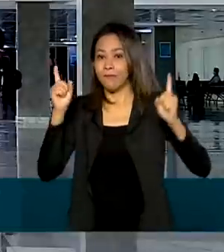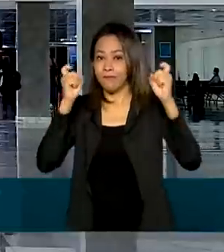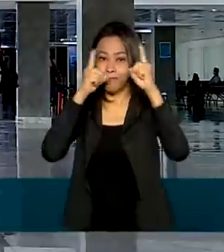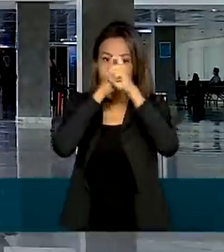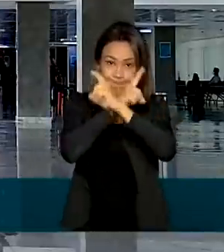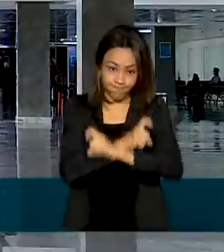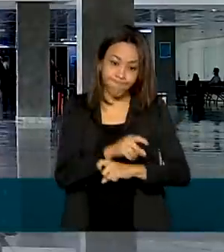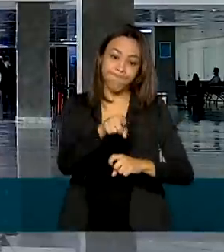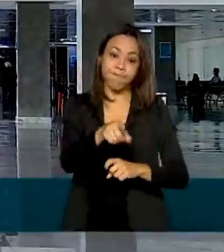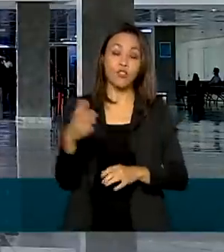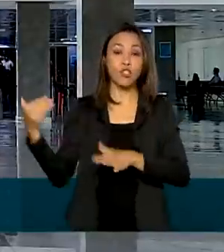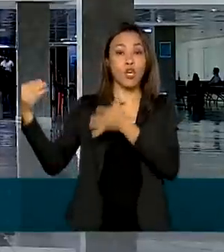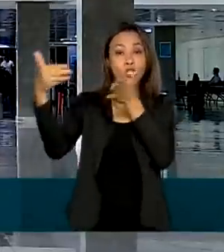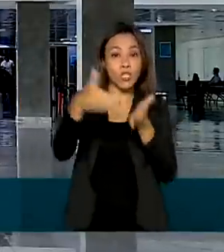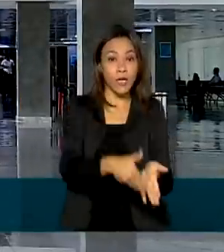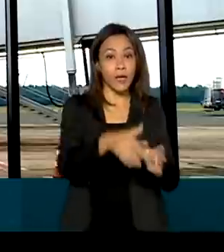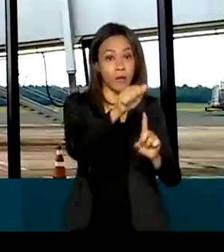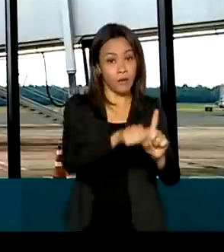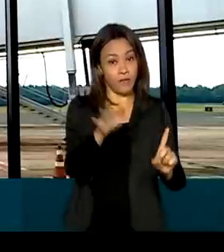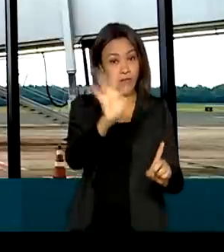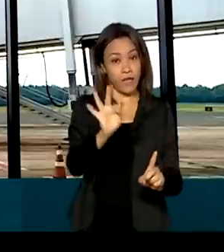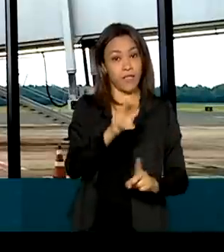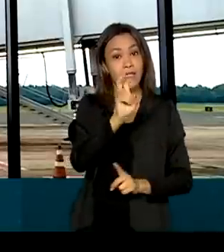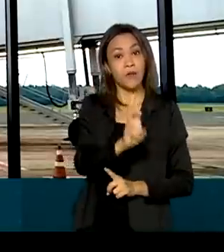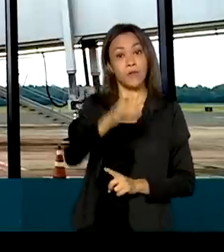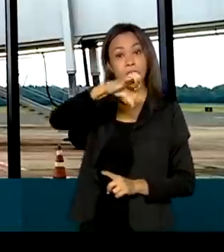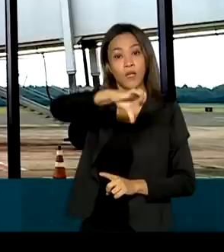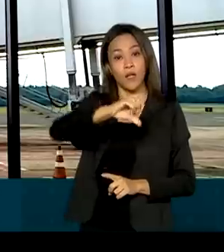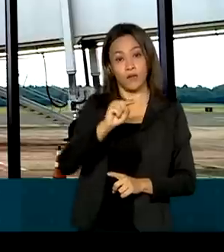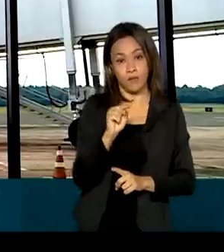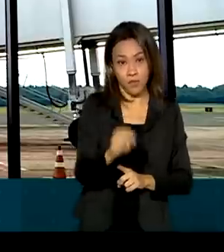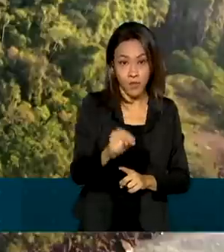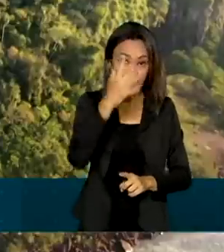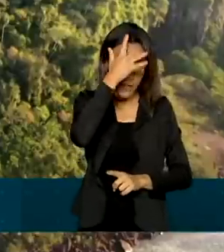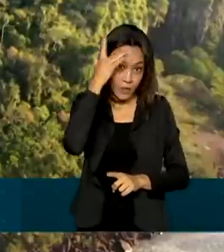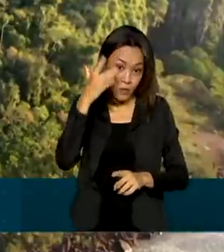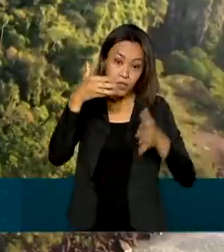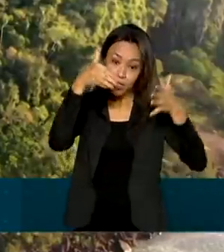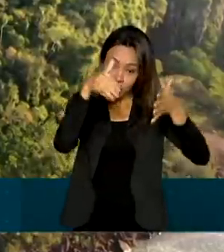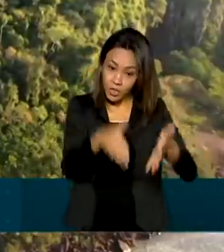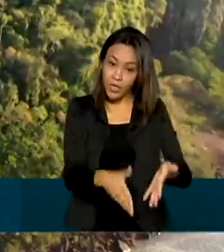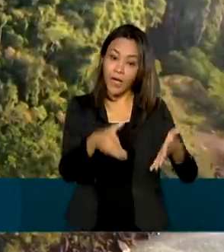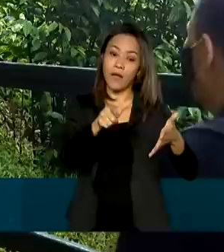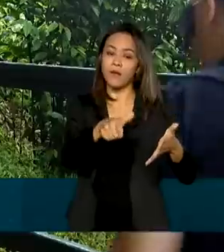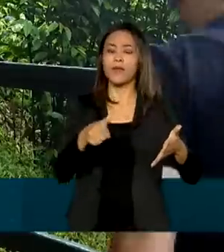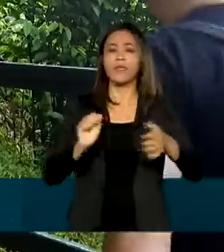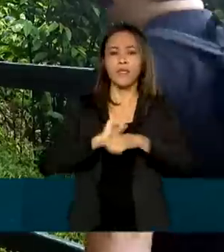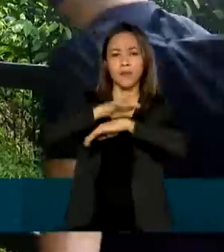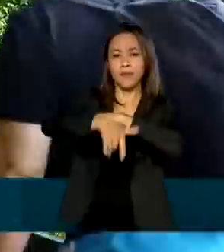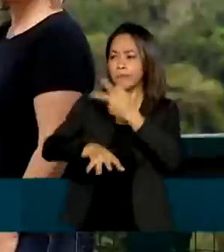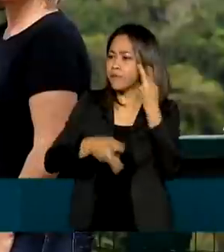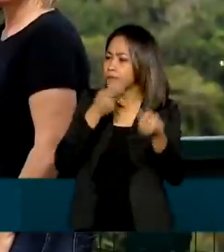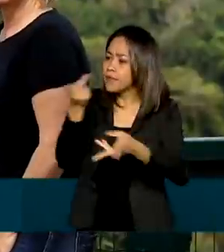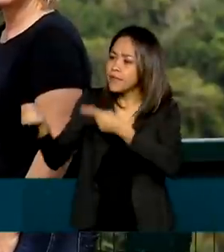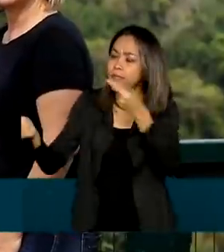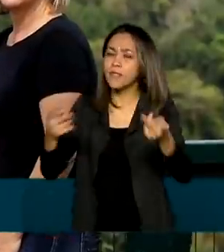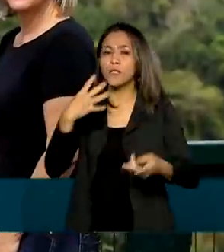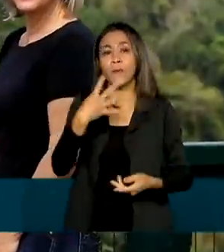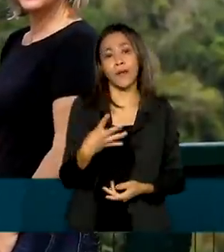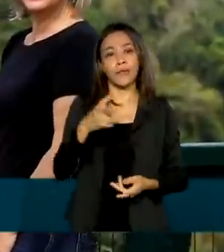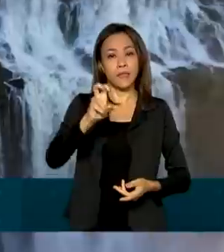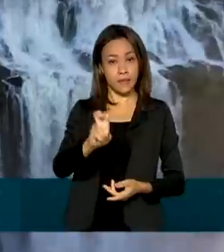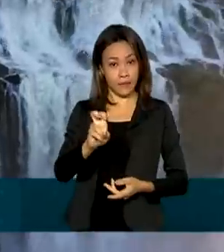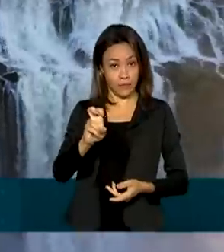desembarcaram apenas 59 mil pessoas no aeroporto e as cataratas receberam 45 mil